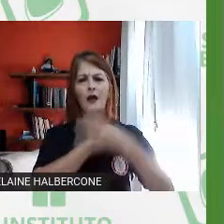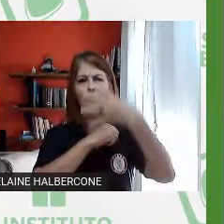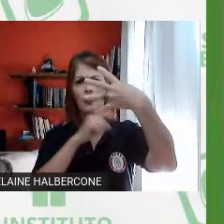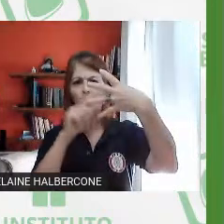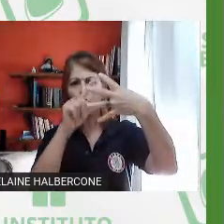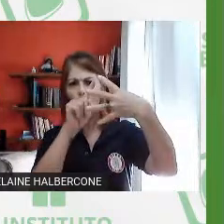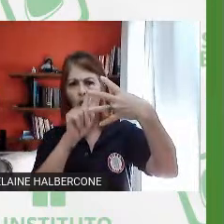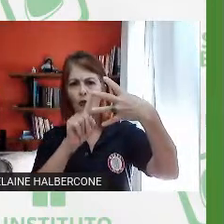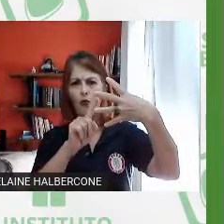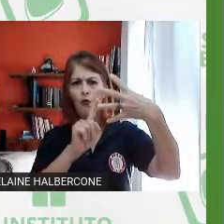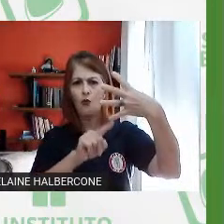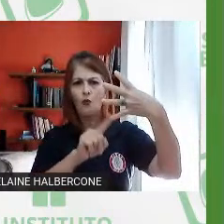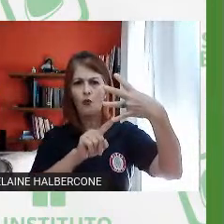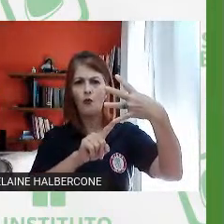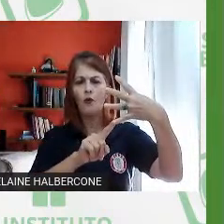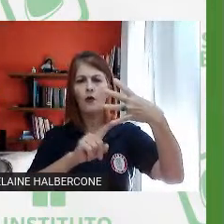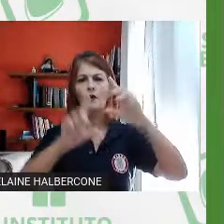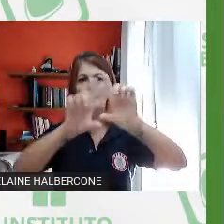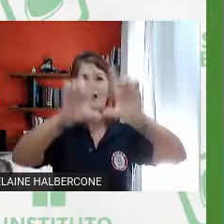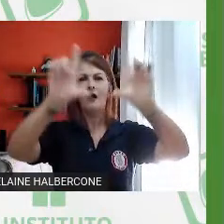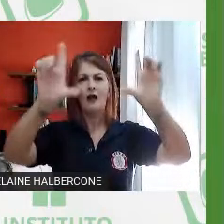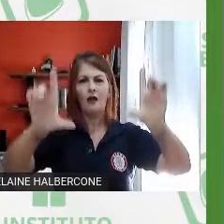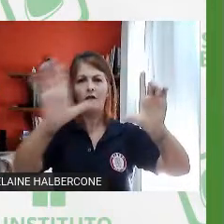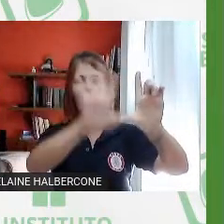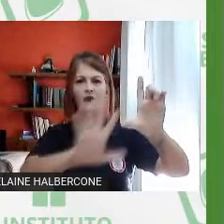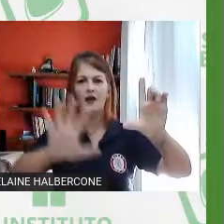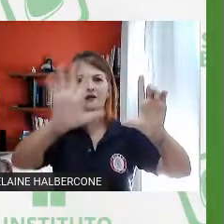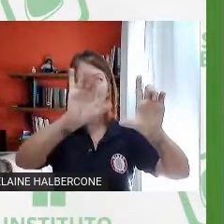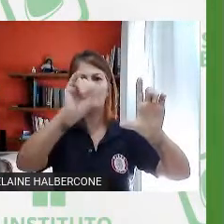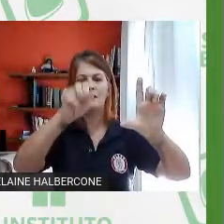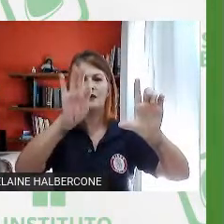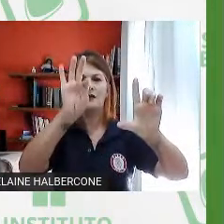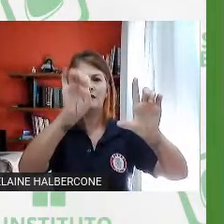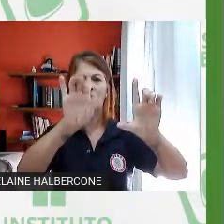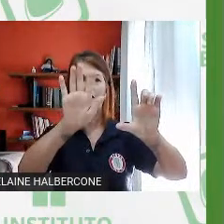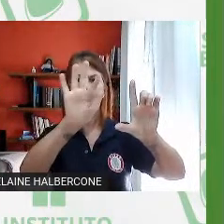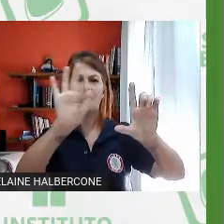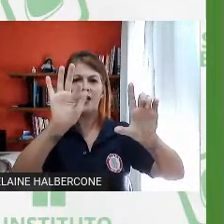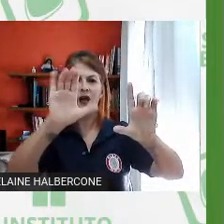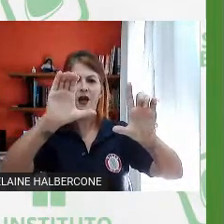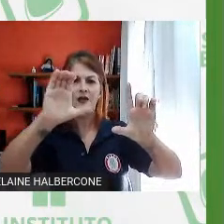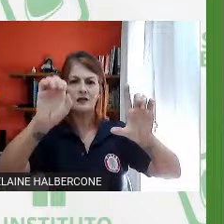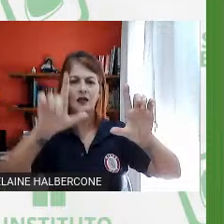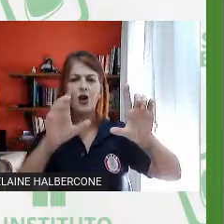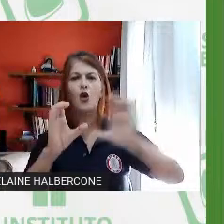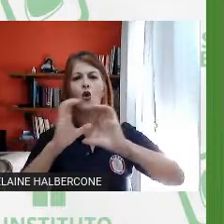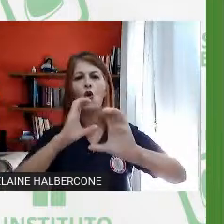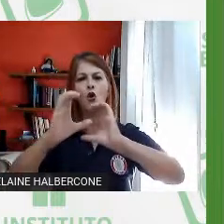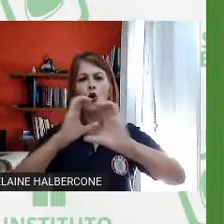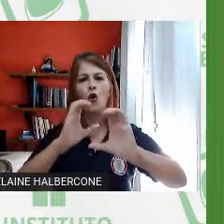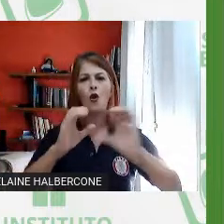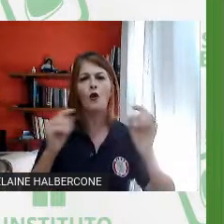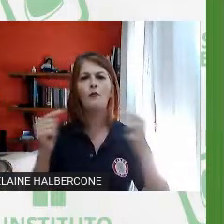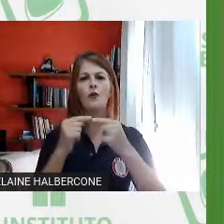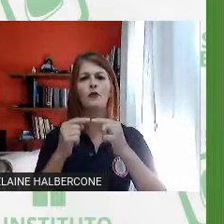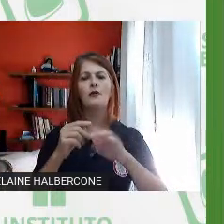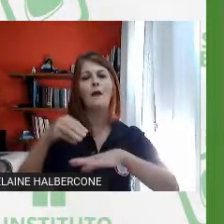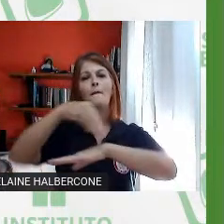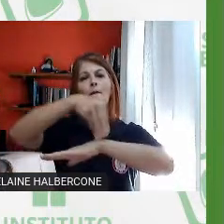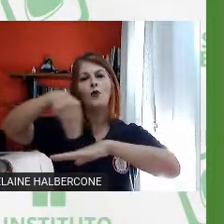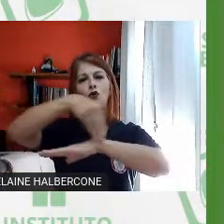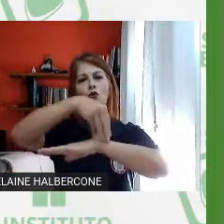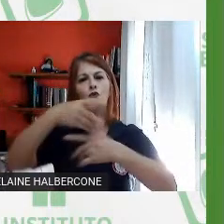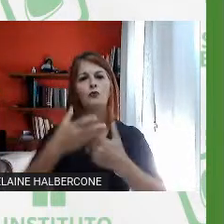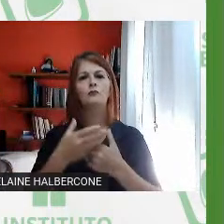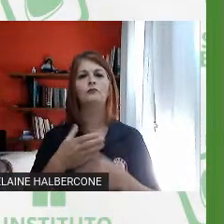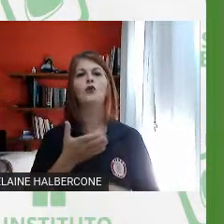temos a interface do Discord. Essa interface é esse meio de comunicação a qual nos inserimos para a monitoria. O chat,